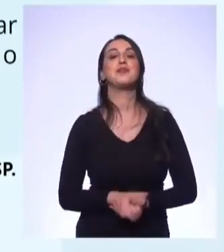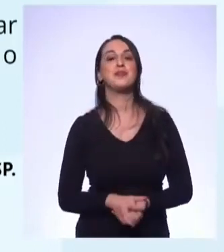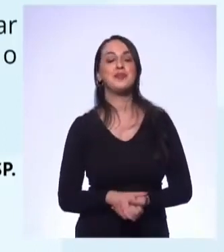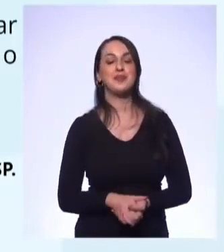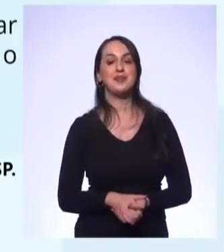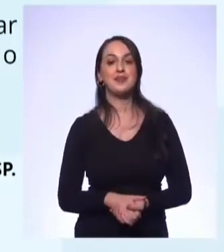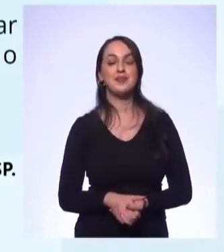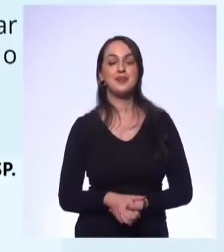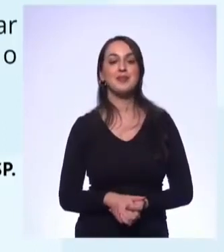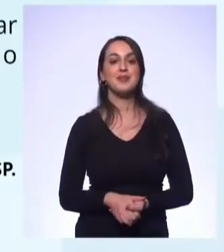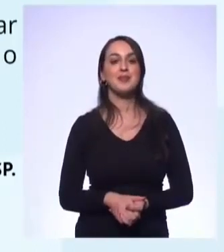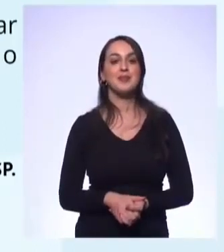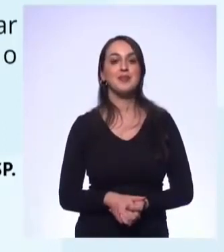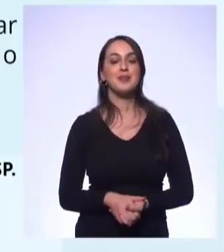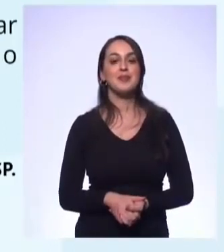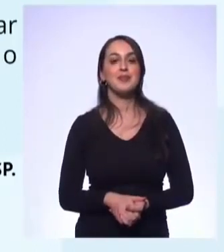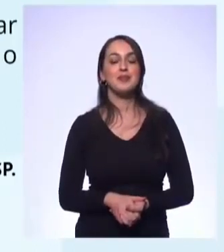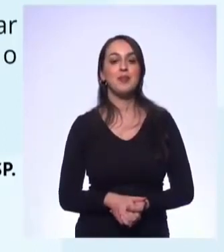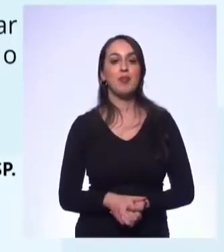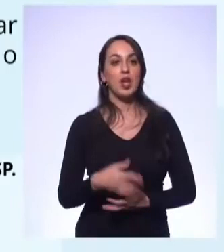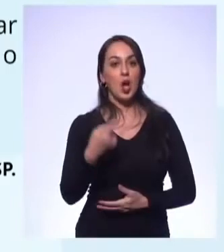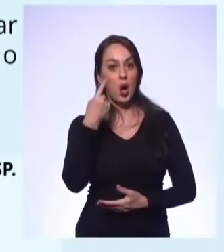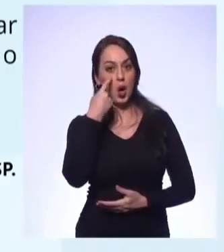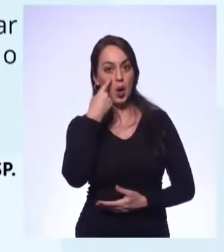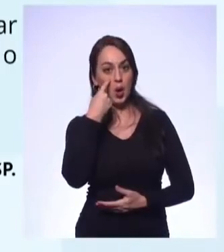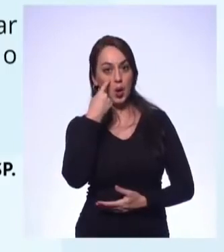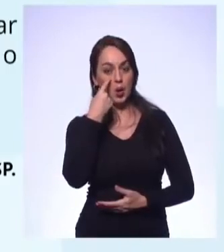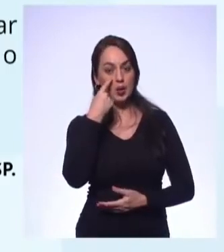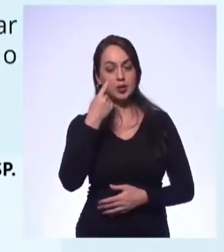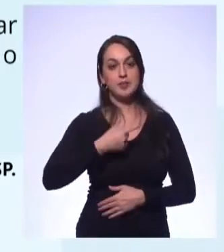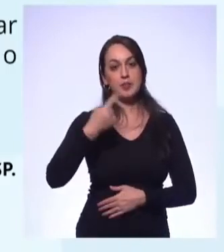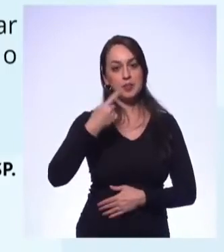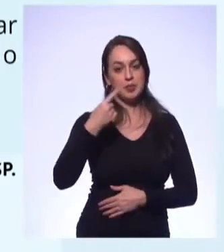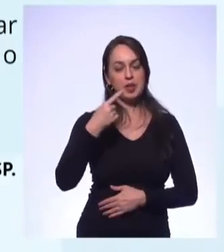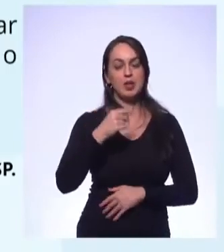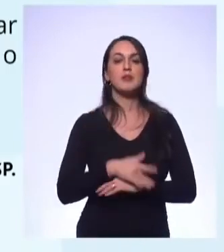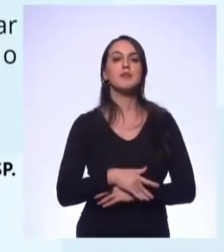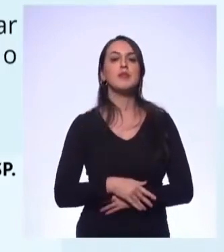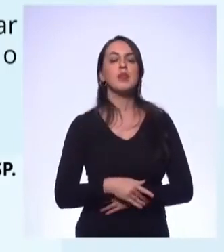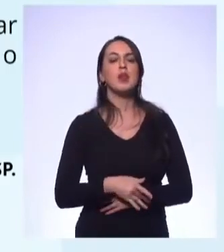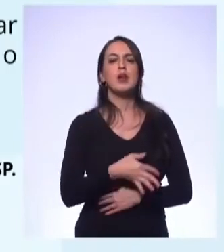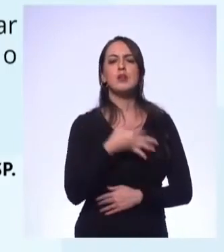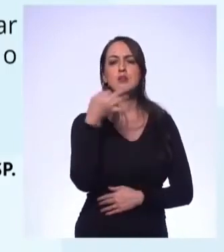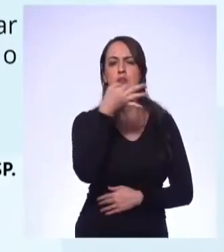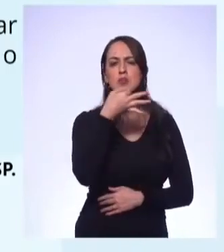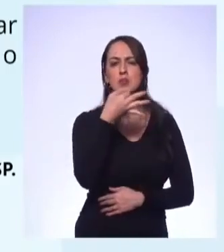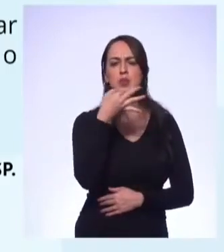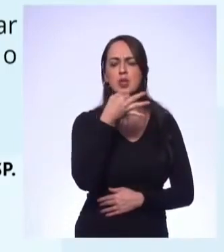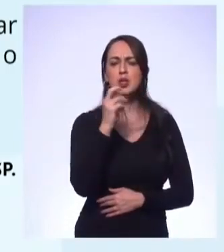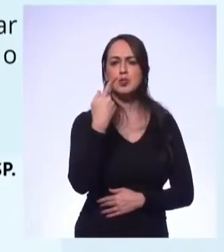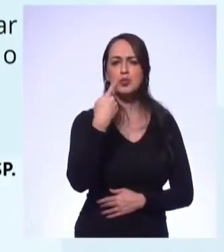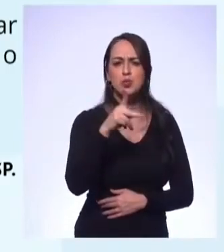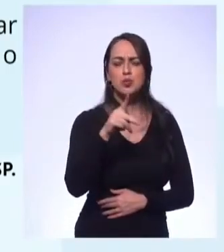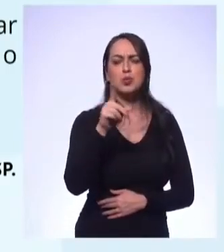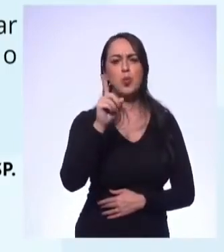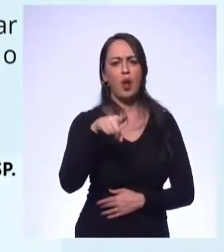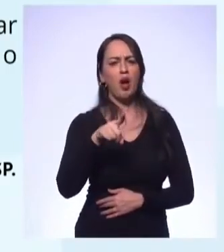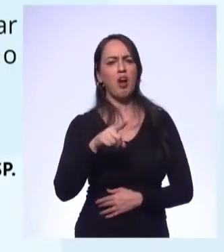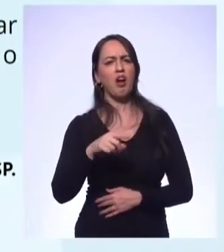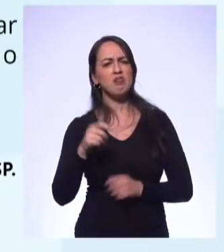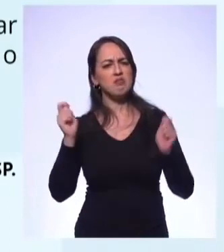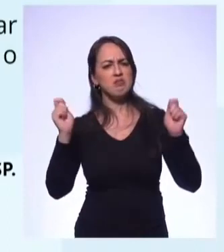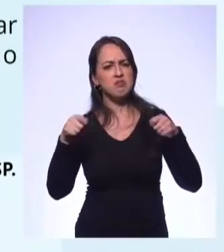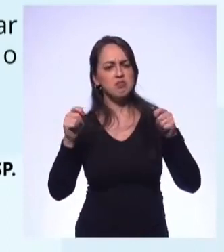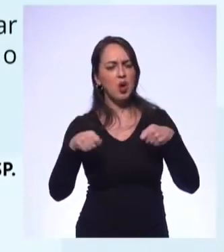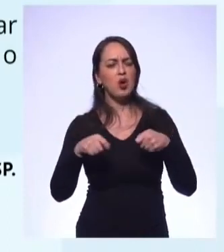essas questões, tá bom? Olha, primeira, na sua opinião, é possível que um poema cause impacto,